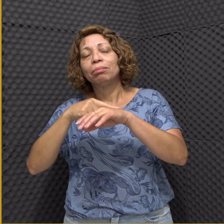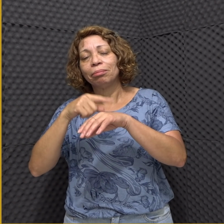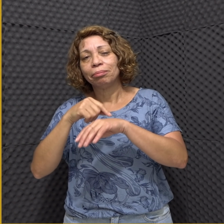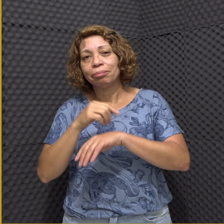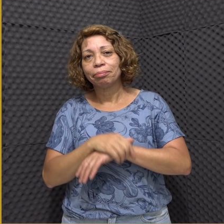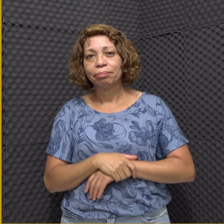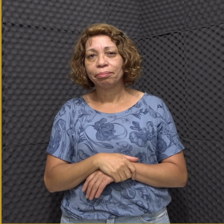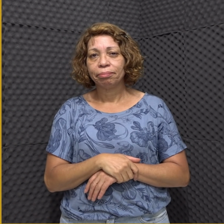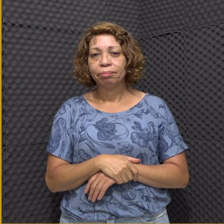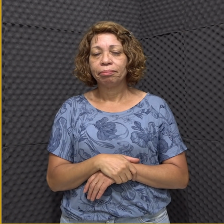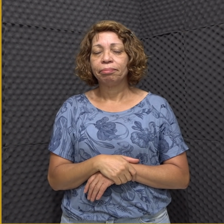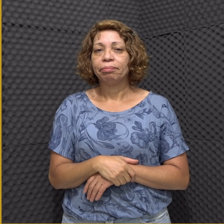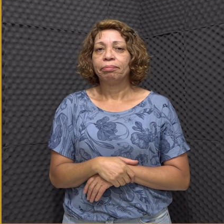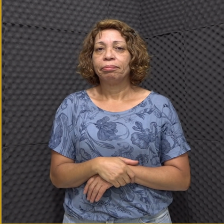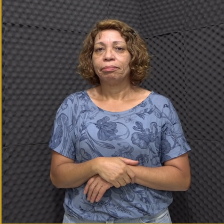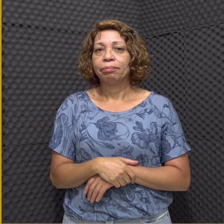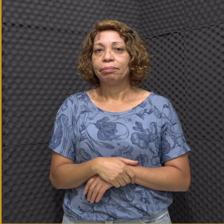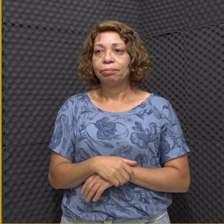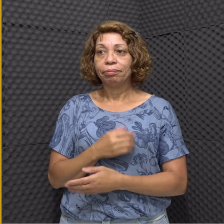Tempo.